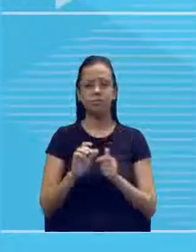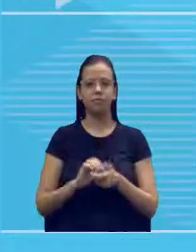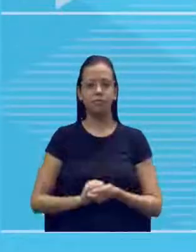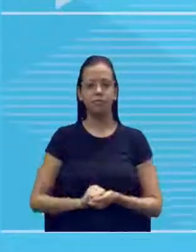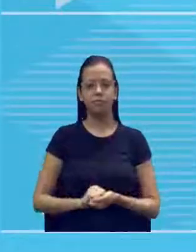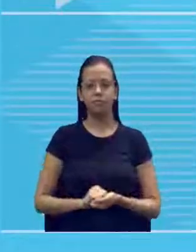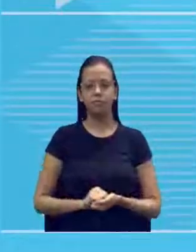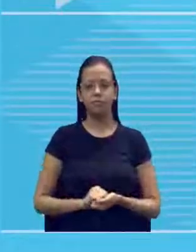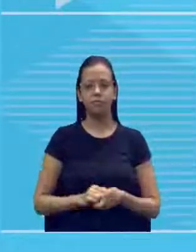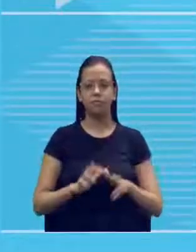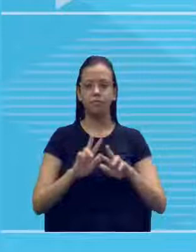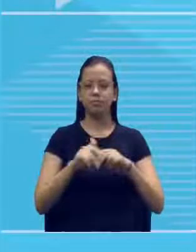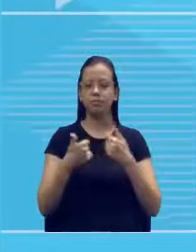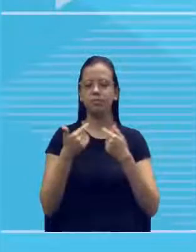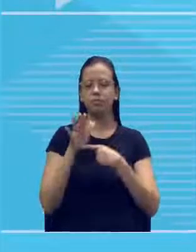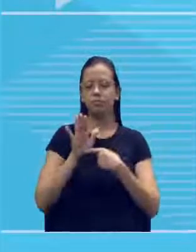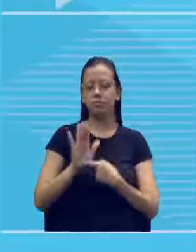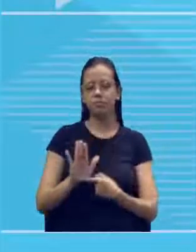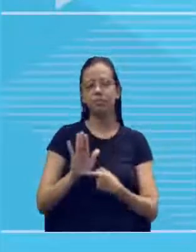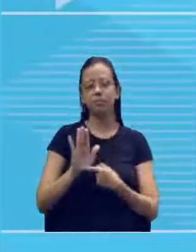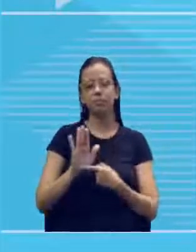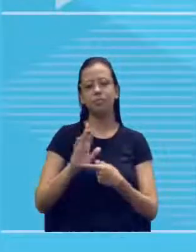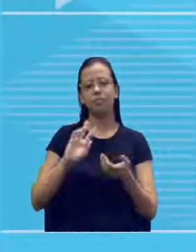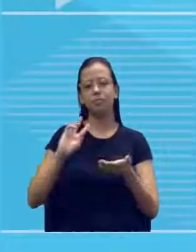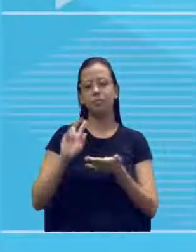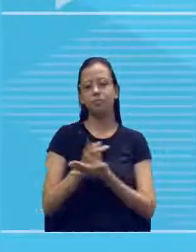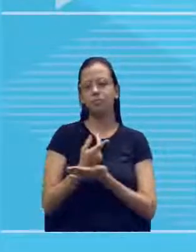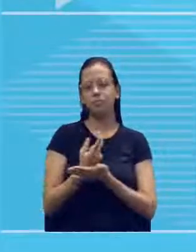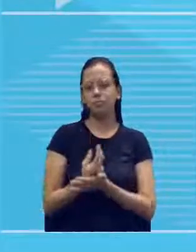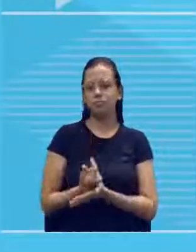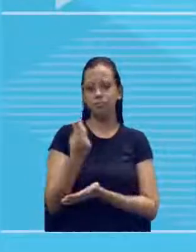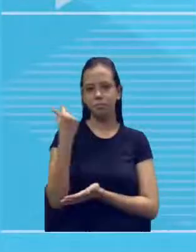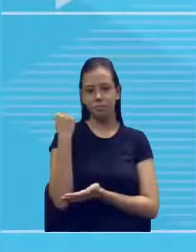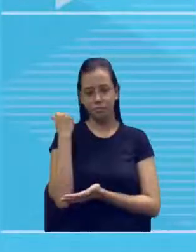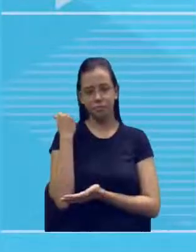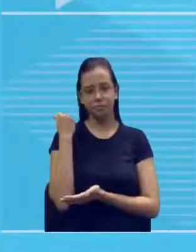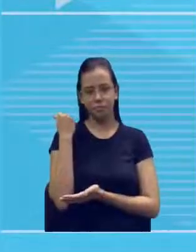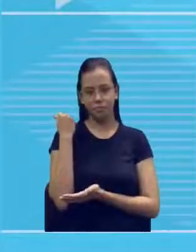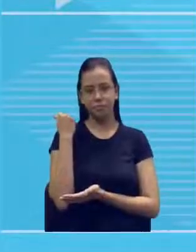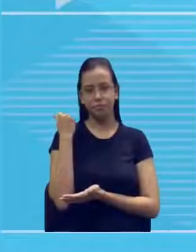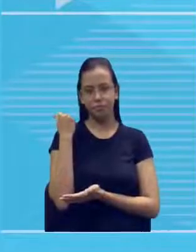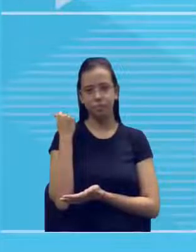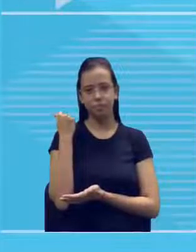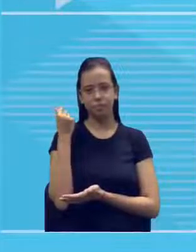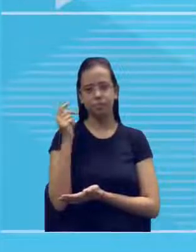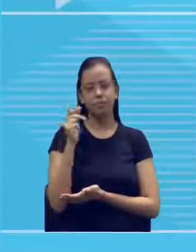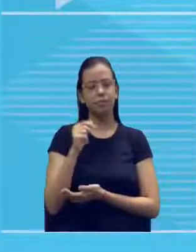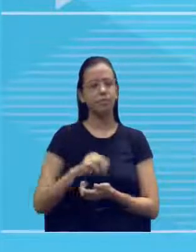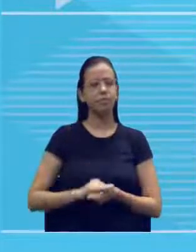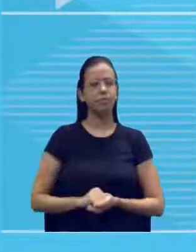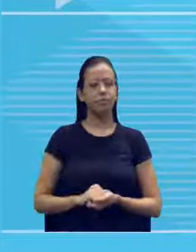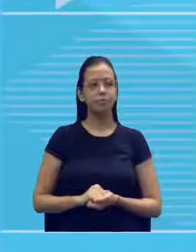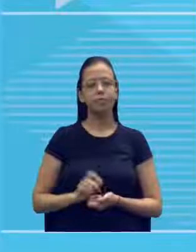dessa manifestação que era feita há muito tempo atrás, né? Através dessas pinturas